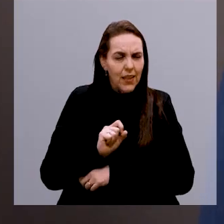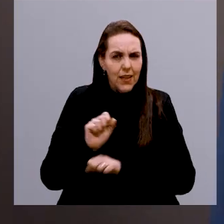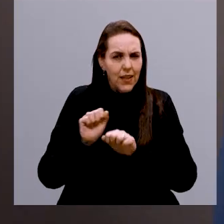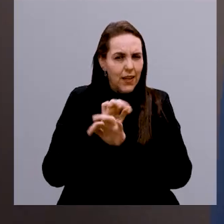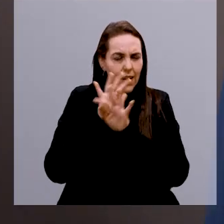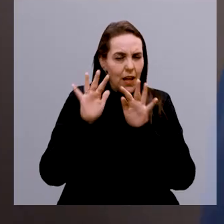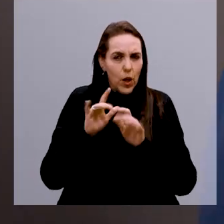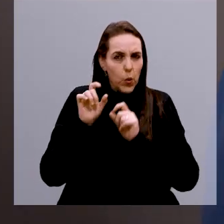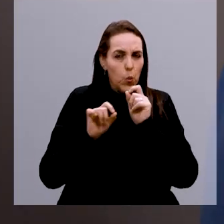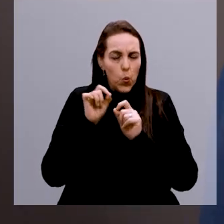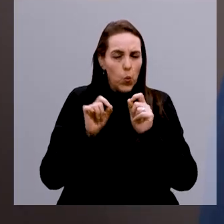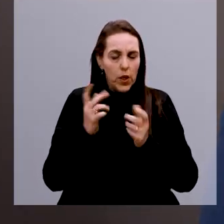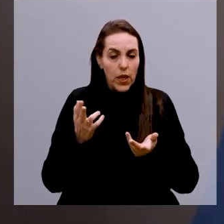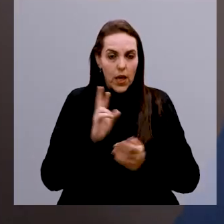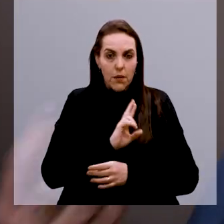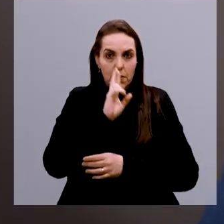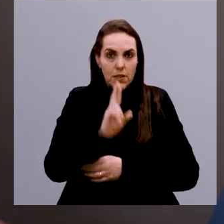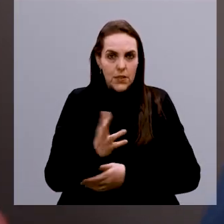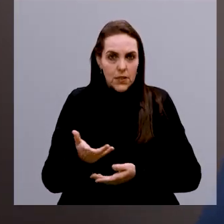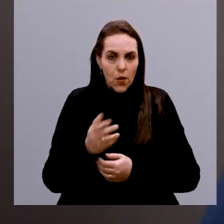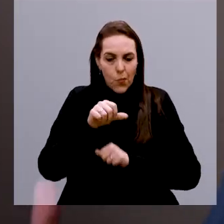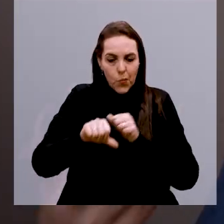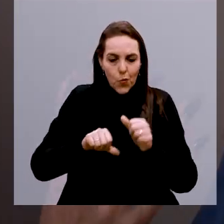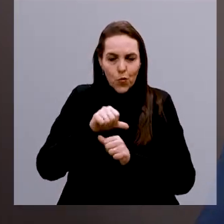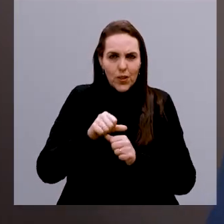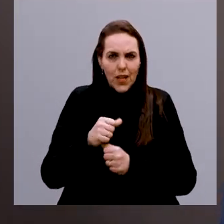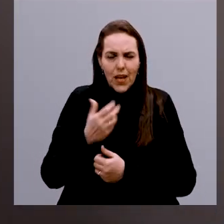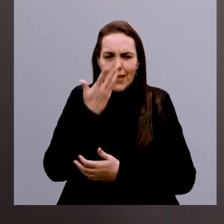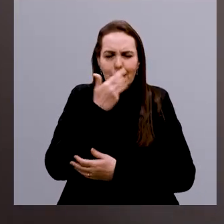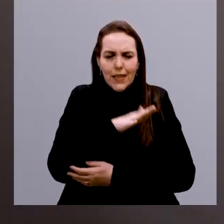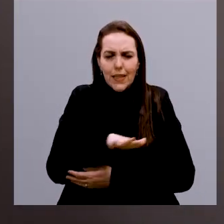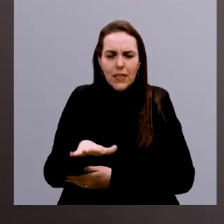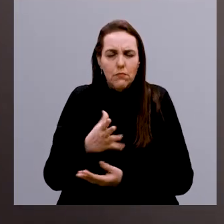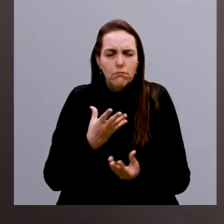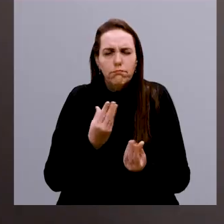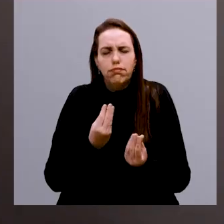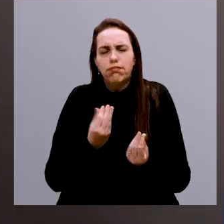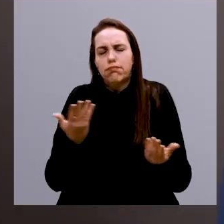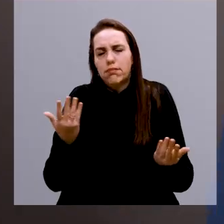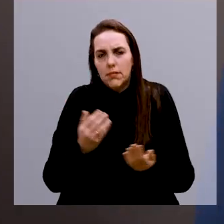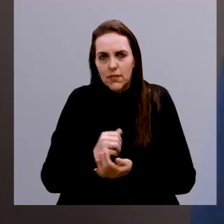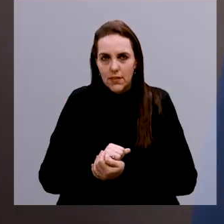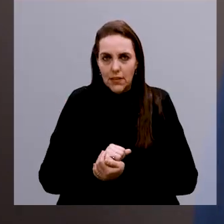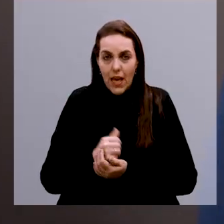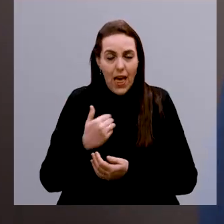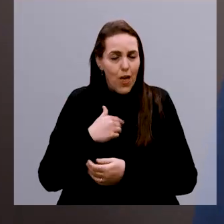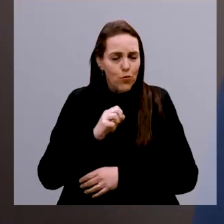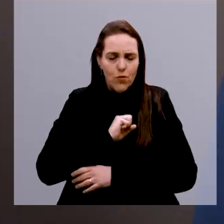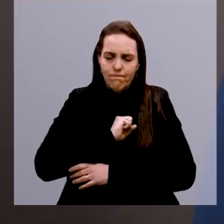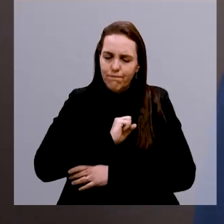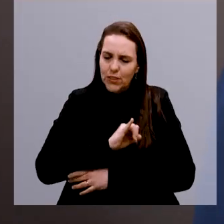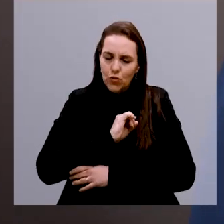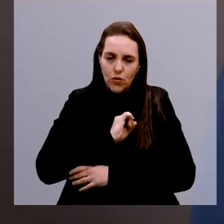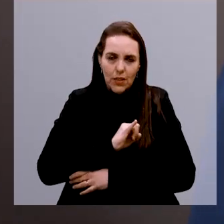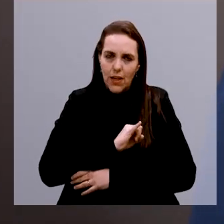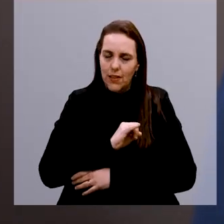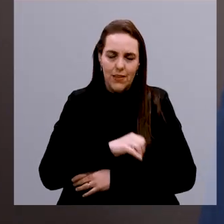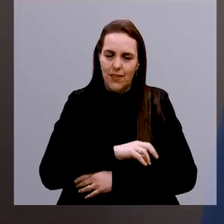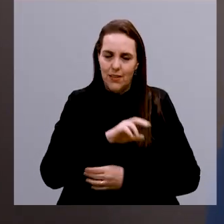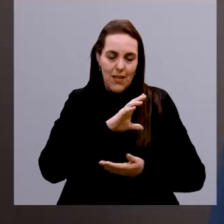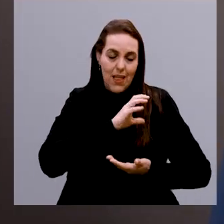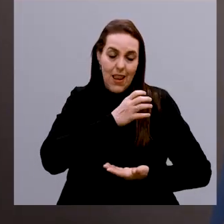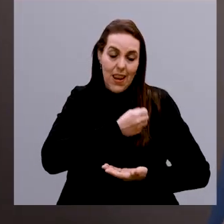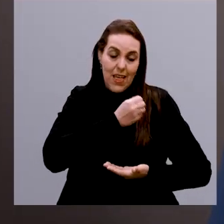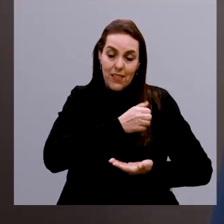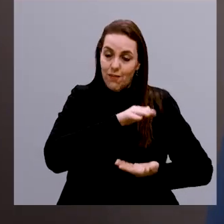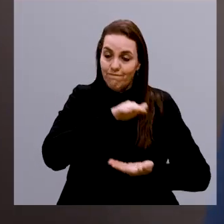noção do que isso representa, do que isso pode mudar na vida de tantas crianças, né? Eu sou, assim, apaixonada pela ideia do banco de